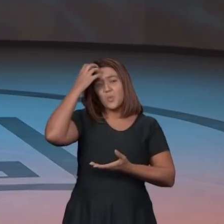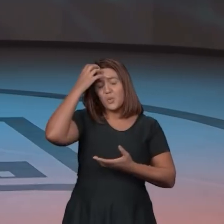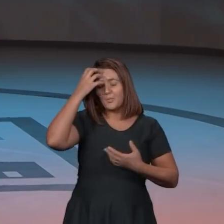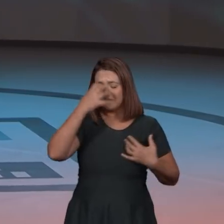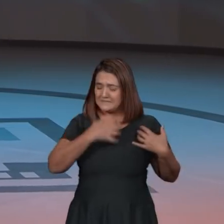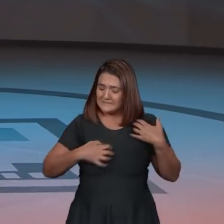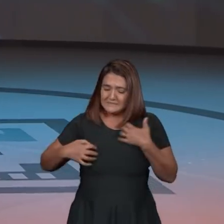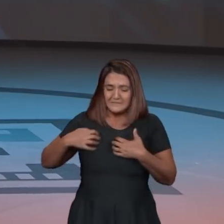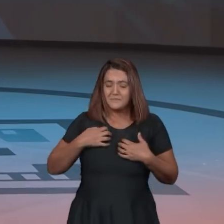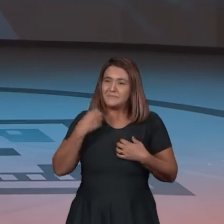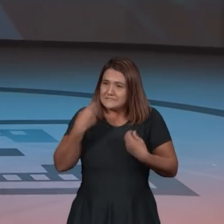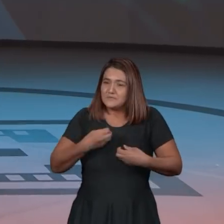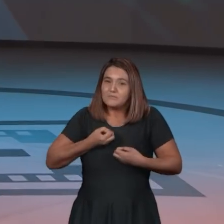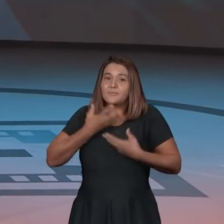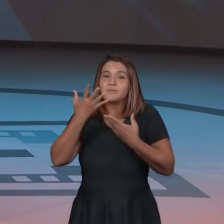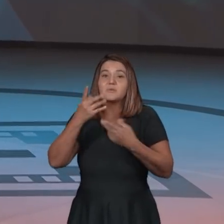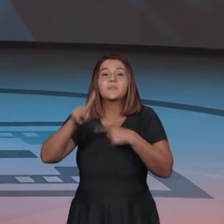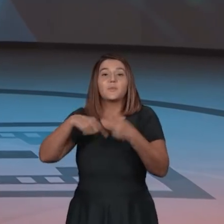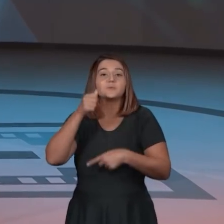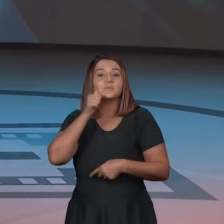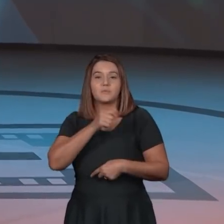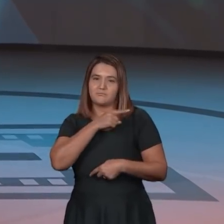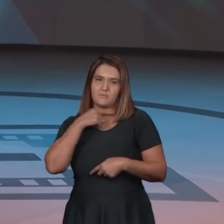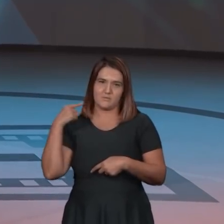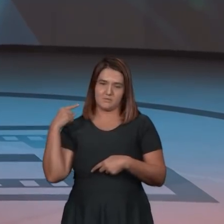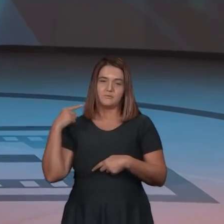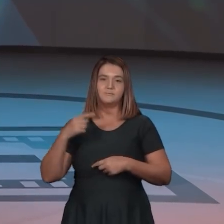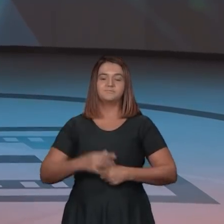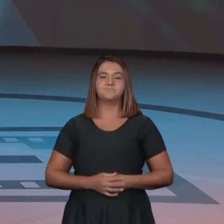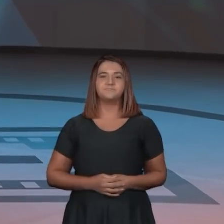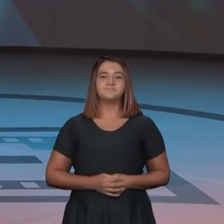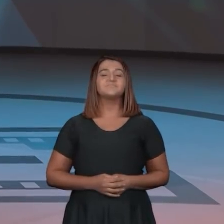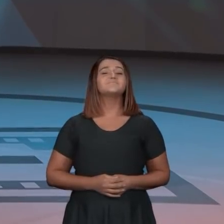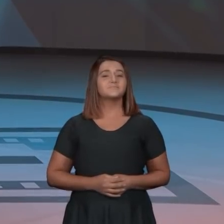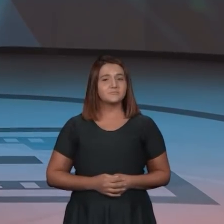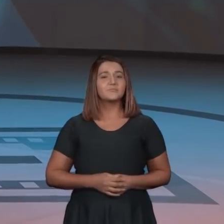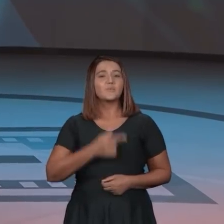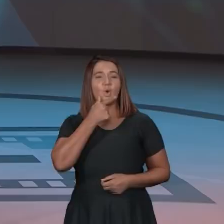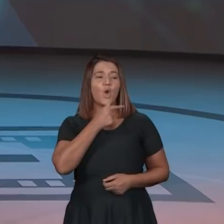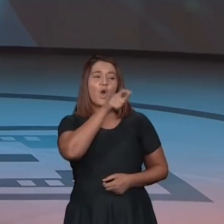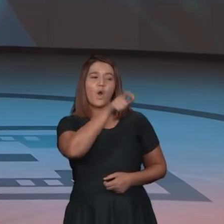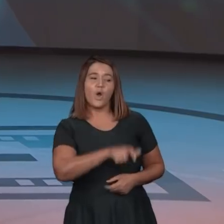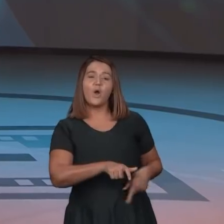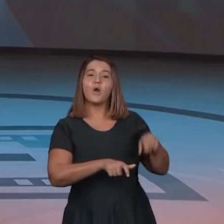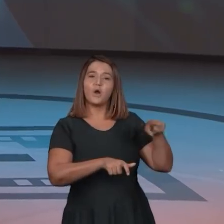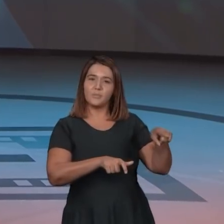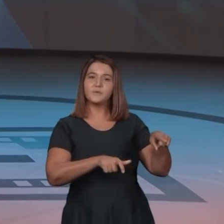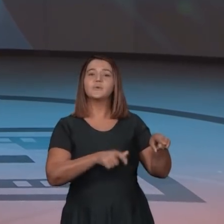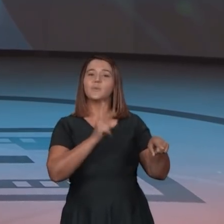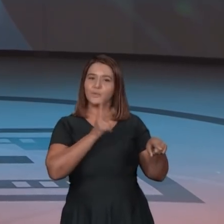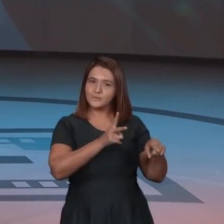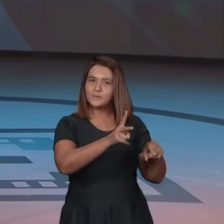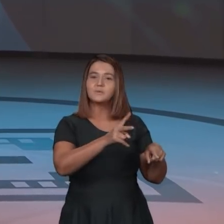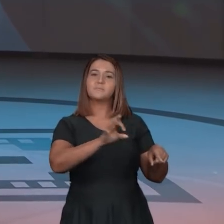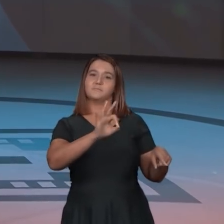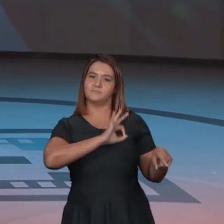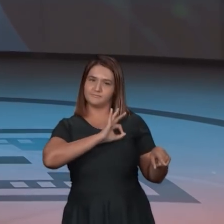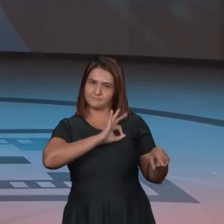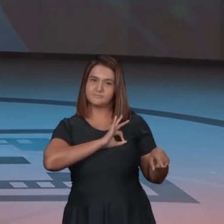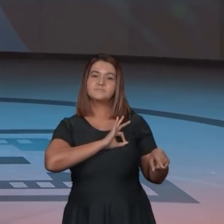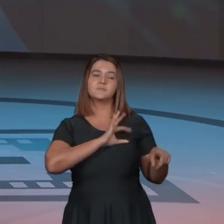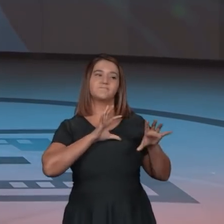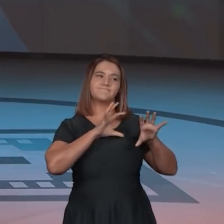do Brasil. Lá os crimes não prescrevem como aqui no Brasil e John McCallum acabou sendo condenado por um crime